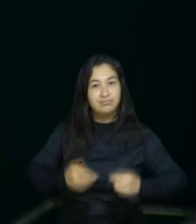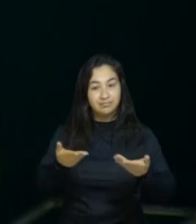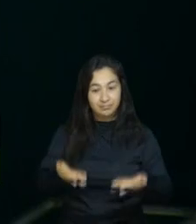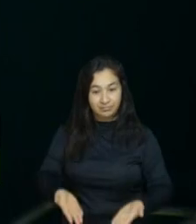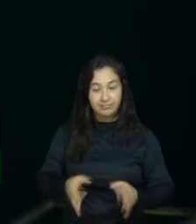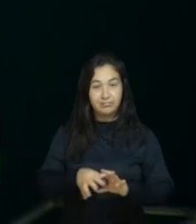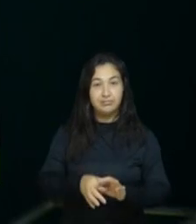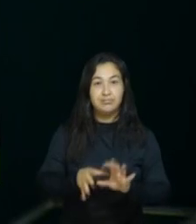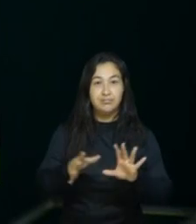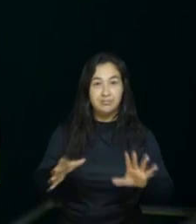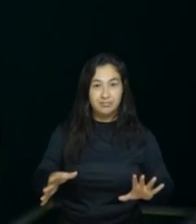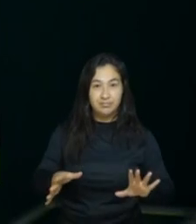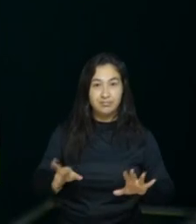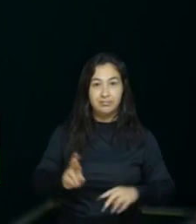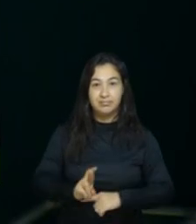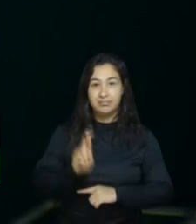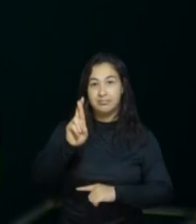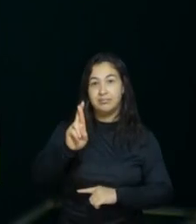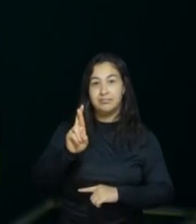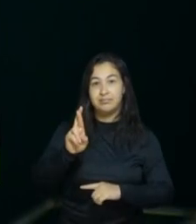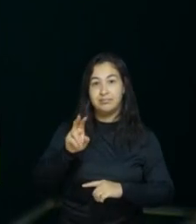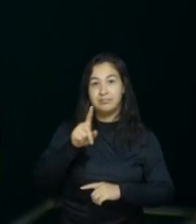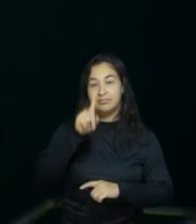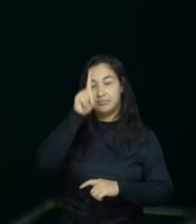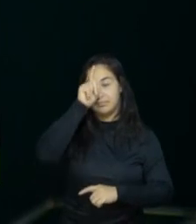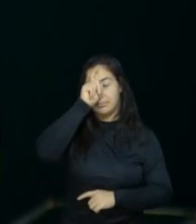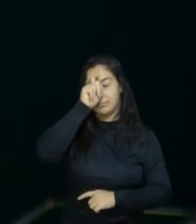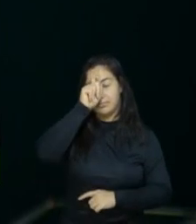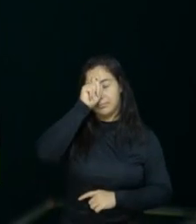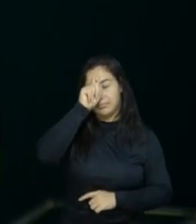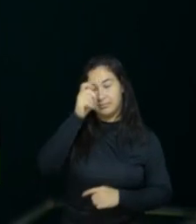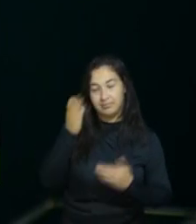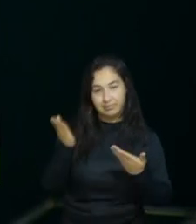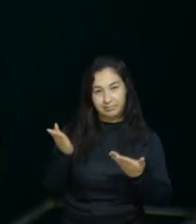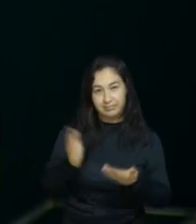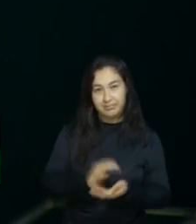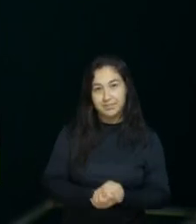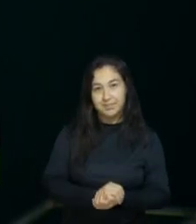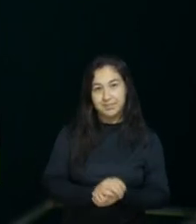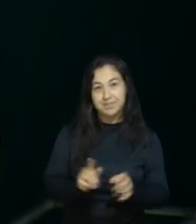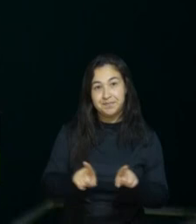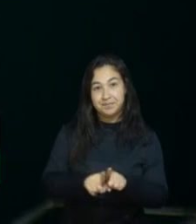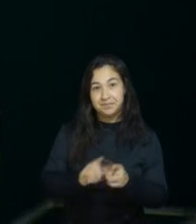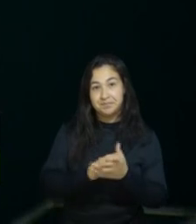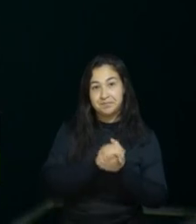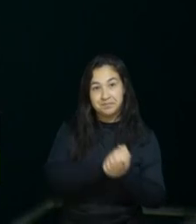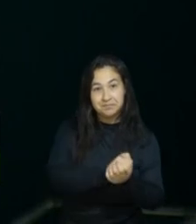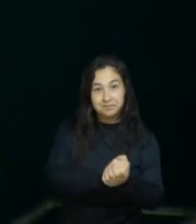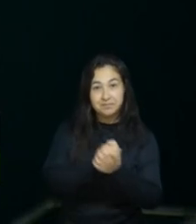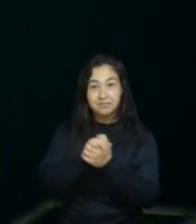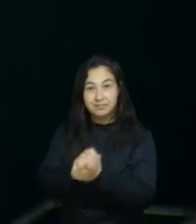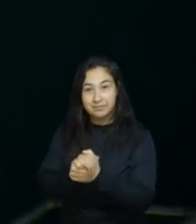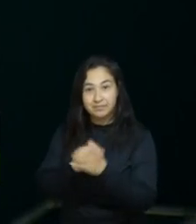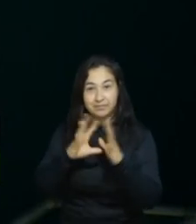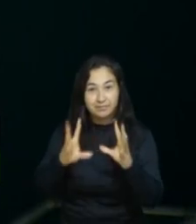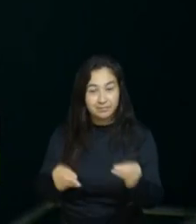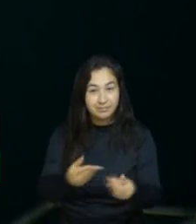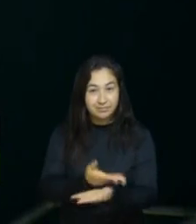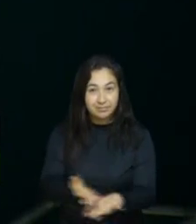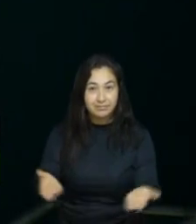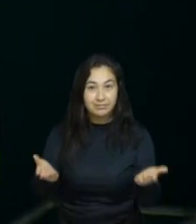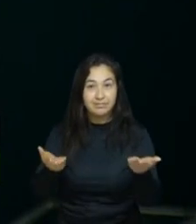e representar muito bem o hospital que nós temos feito. Em seu nome, cumprimento os demais deputados aqui de